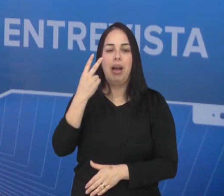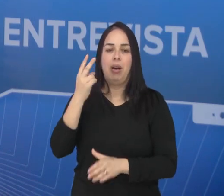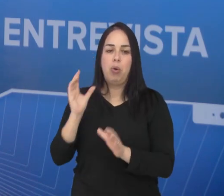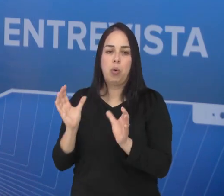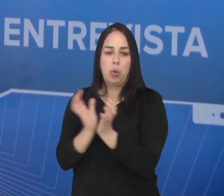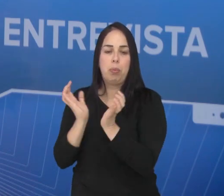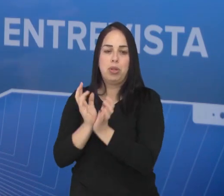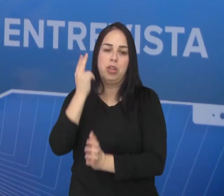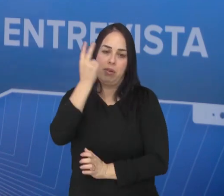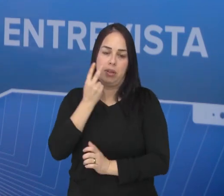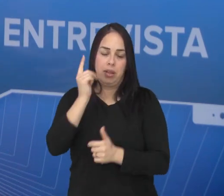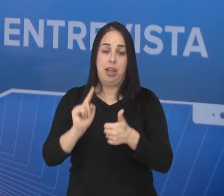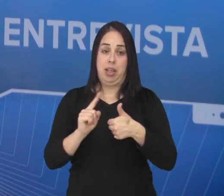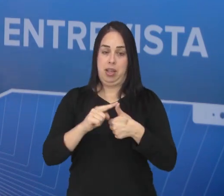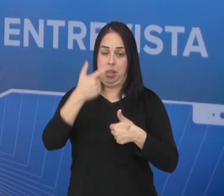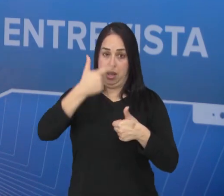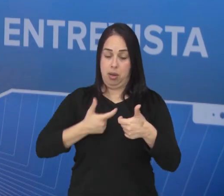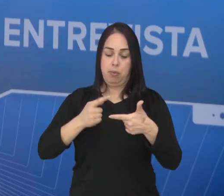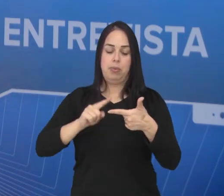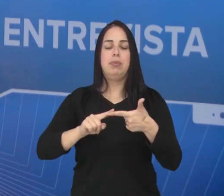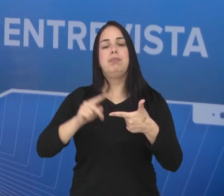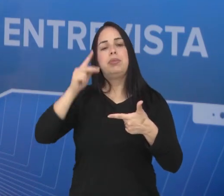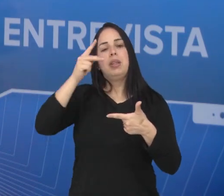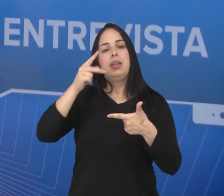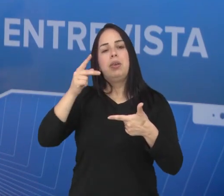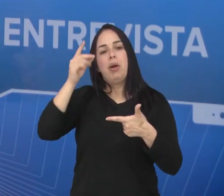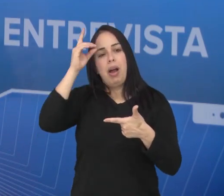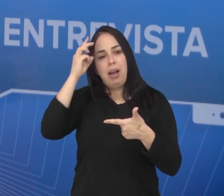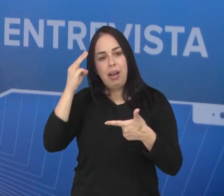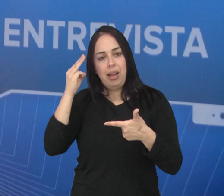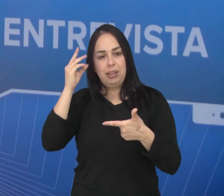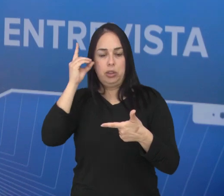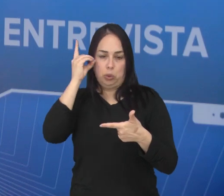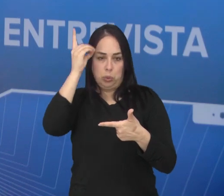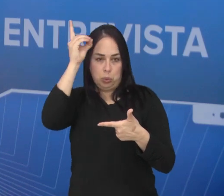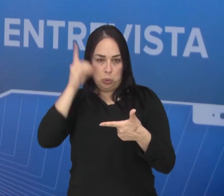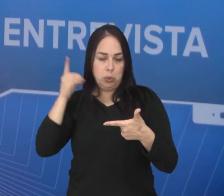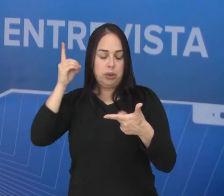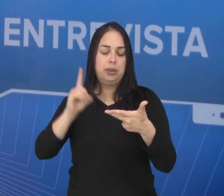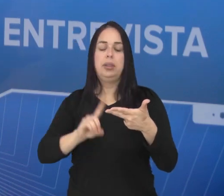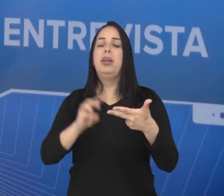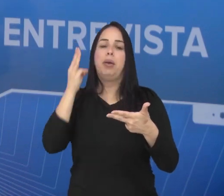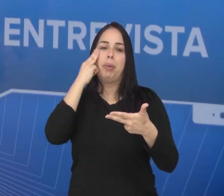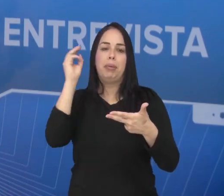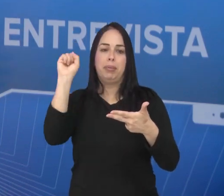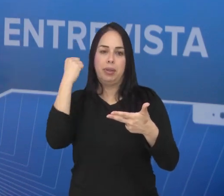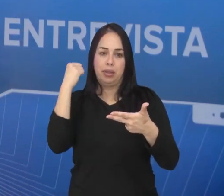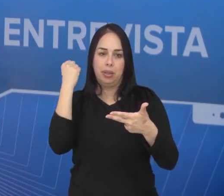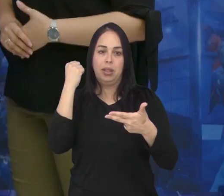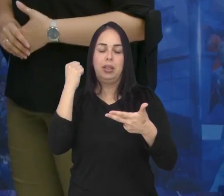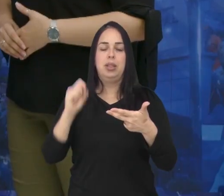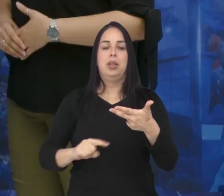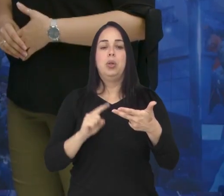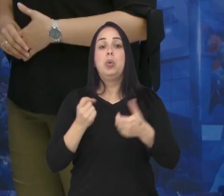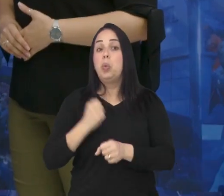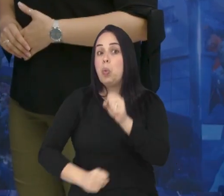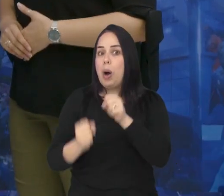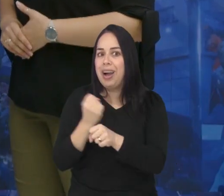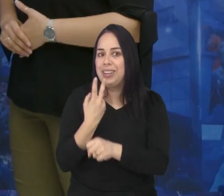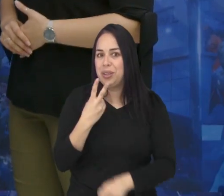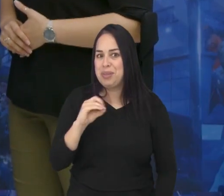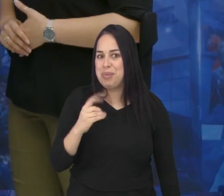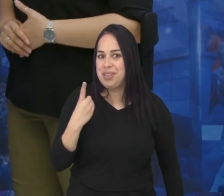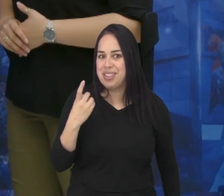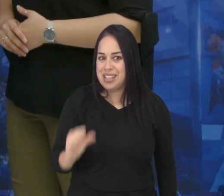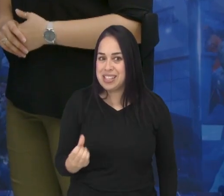Fernando Petit, vereadora Dulce Rita e o vereador Marcão da Academia, né? E ali foi no ano de 2016,